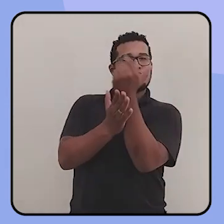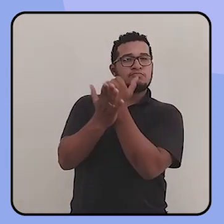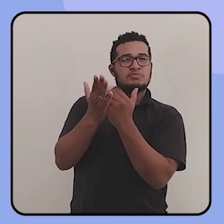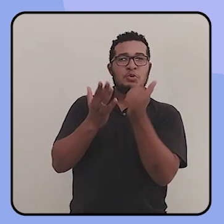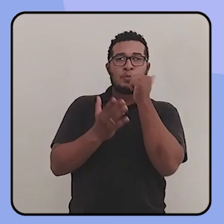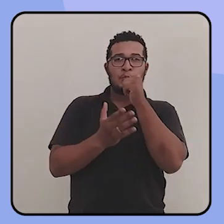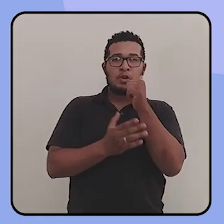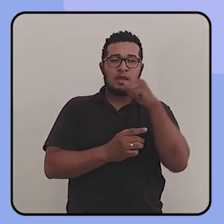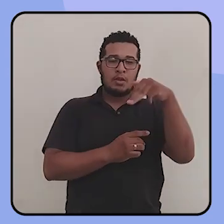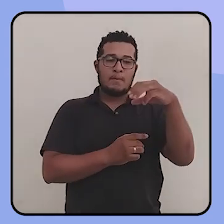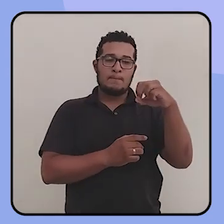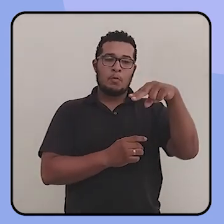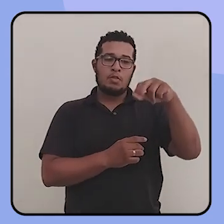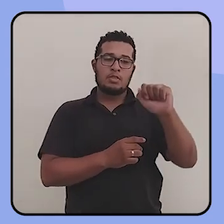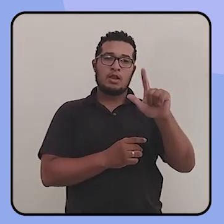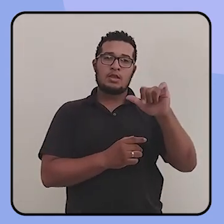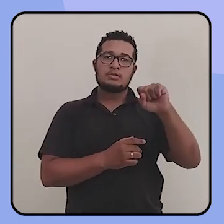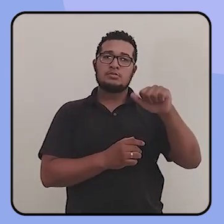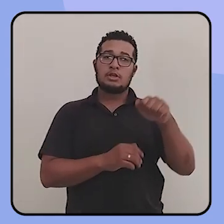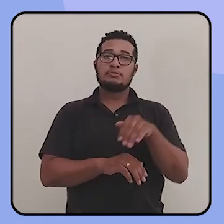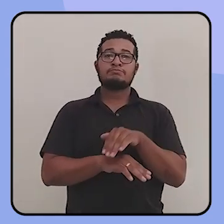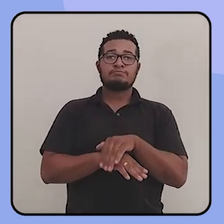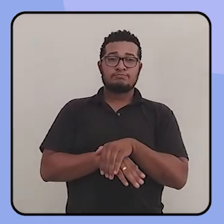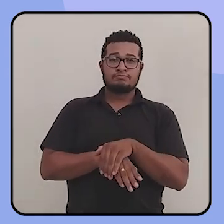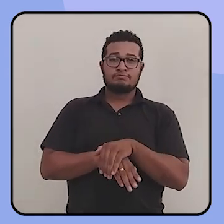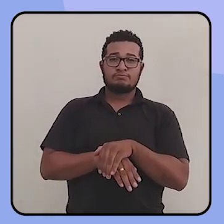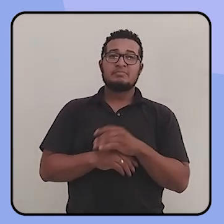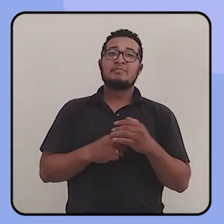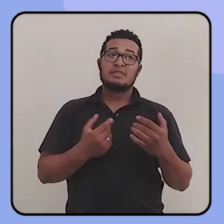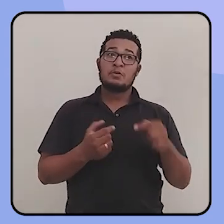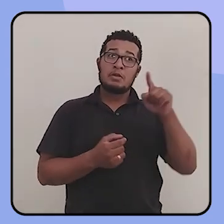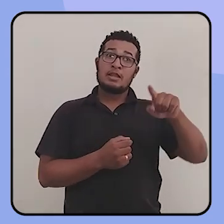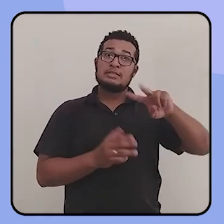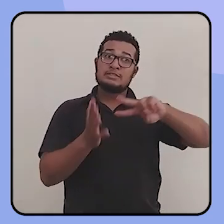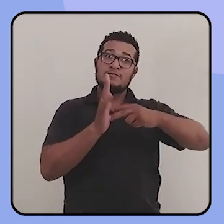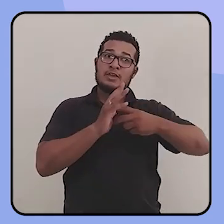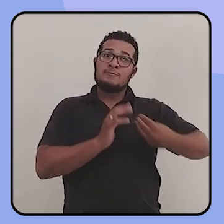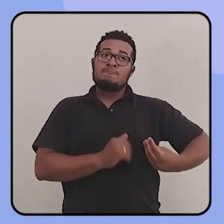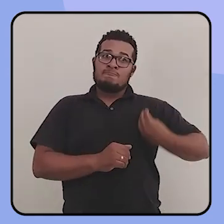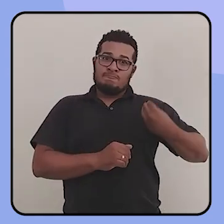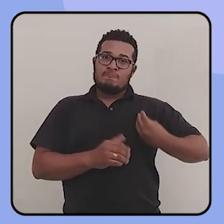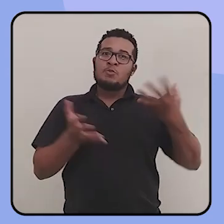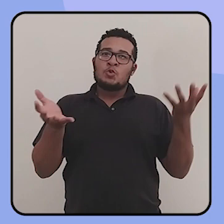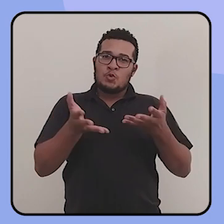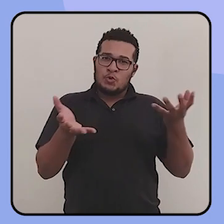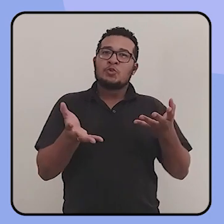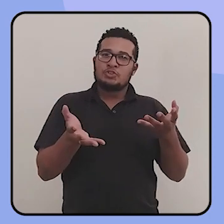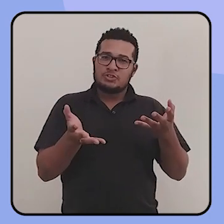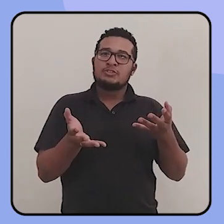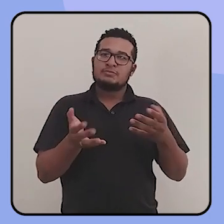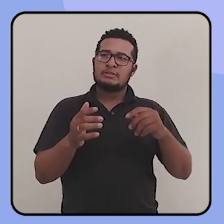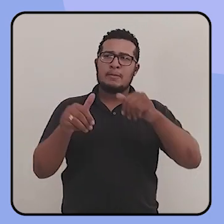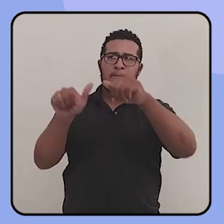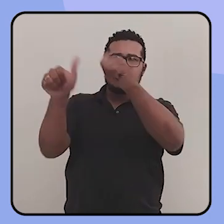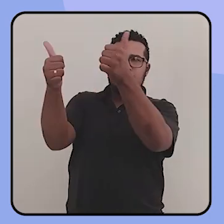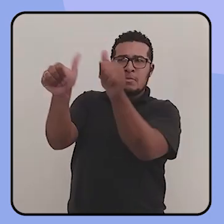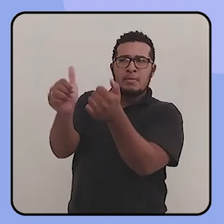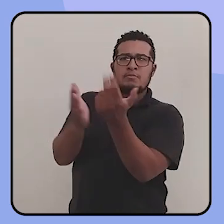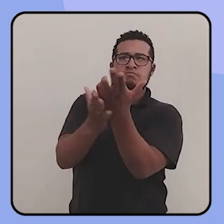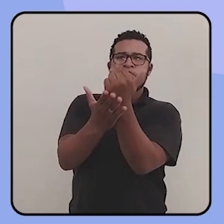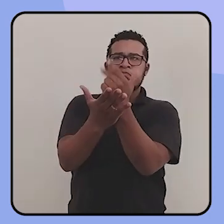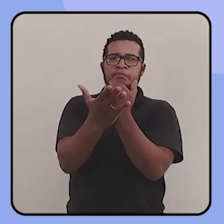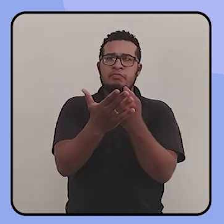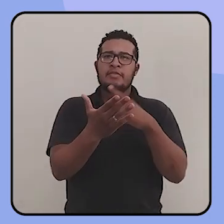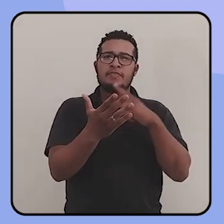3. A agricultura era praticada em larga escala, com plantio de mandioca e, no final do período, o milho. Presença